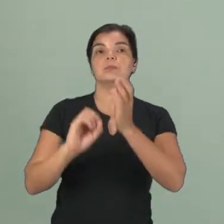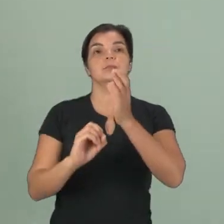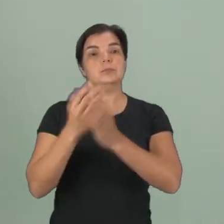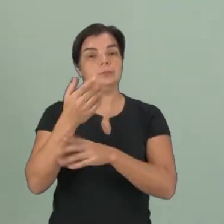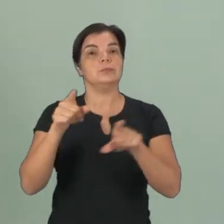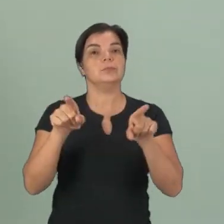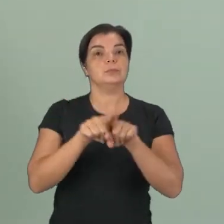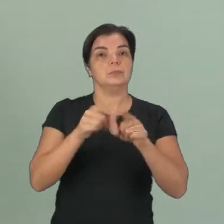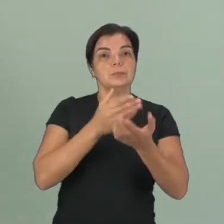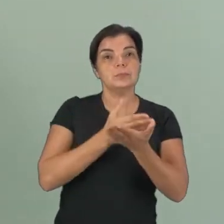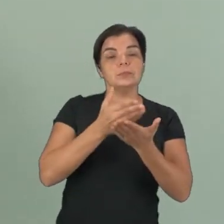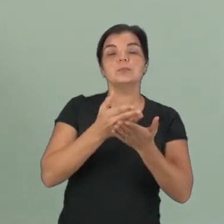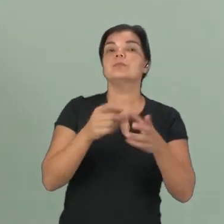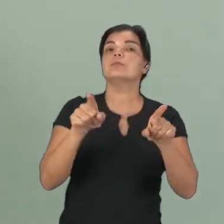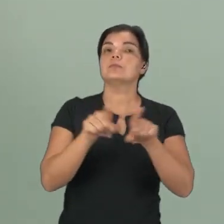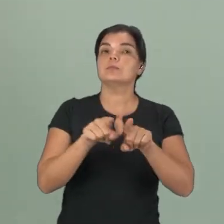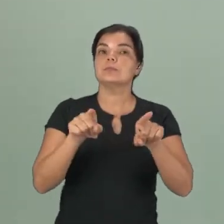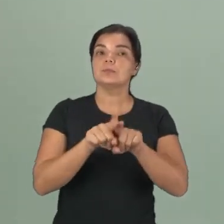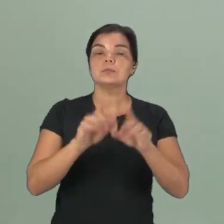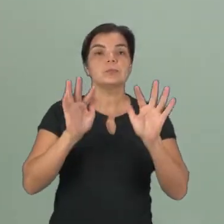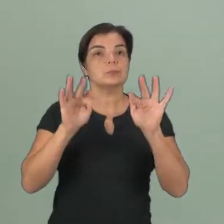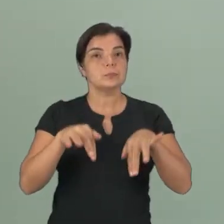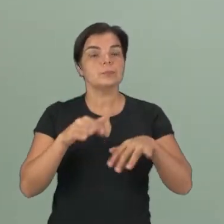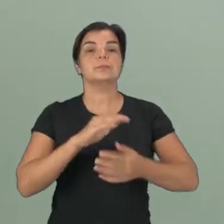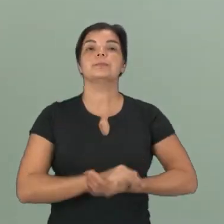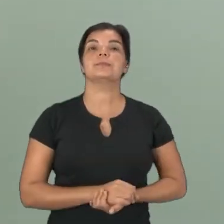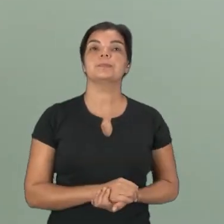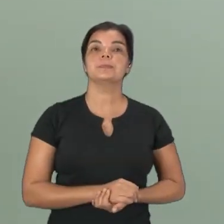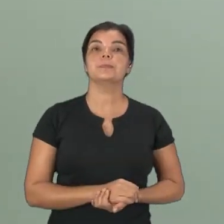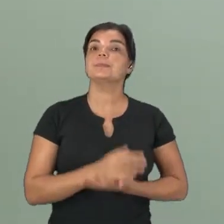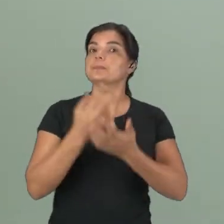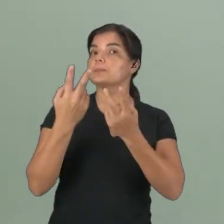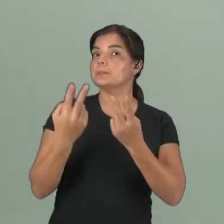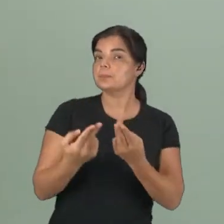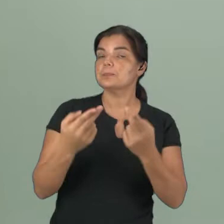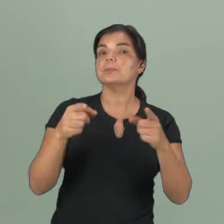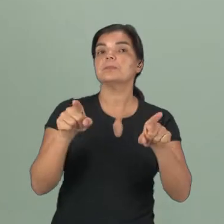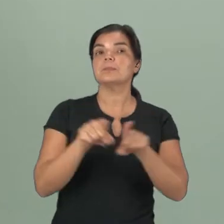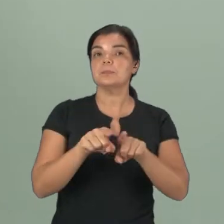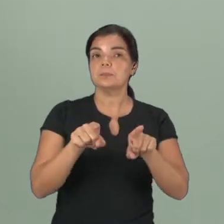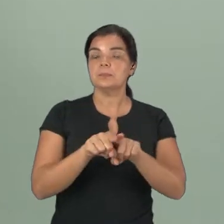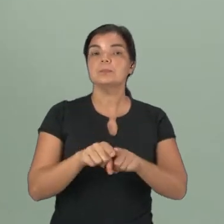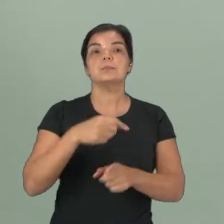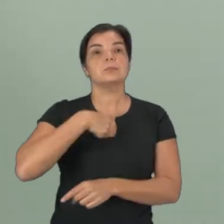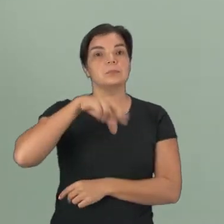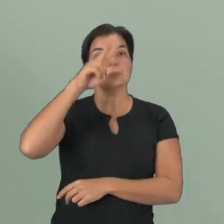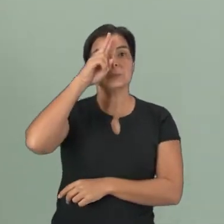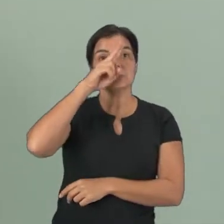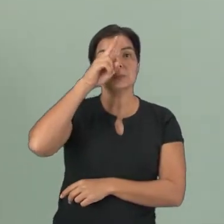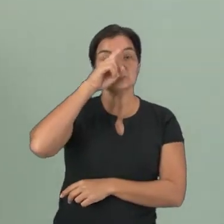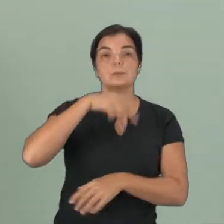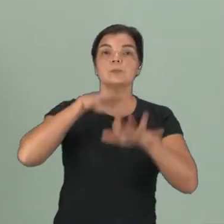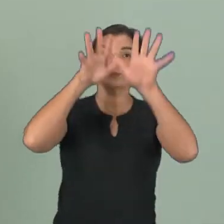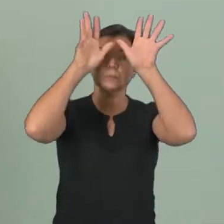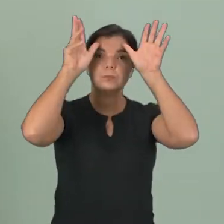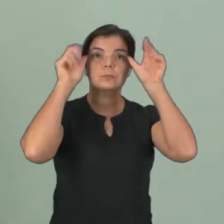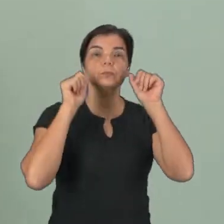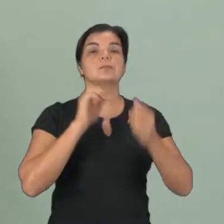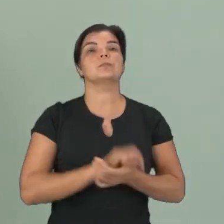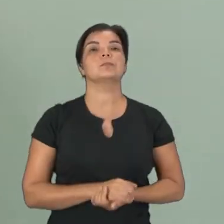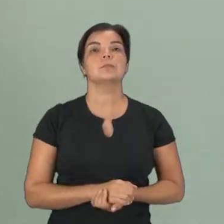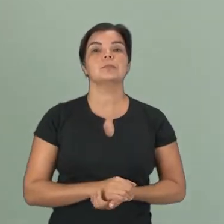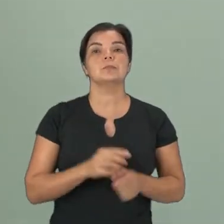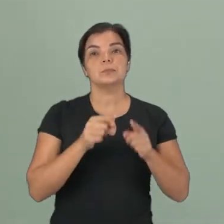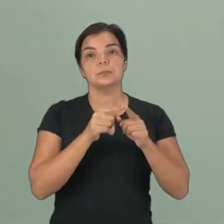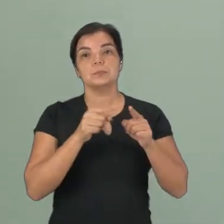acontecimento, tanto no seu início quanto no seu fim. Igualmente, a gente tem na nossa história do Acre. Observem aí. Essa aqui é